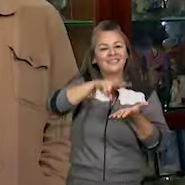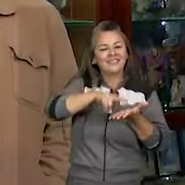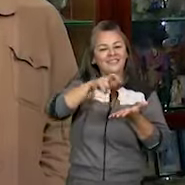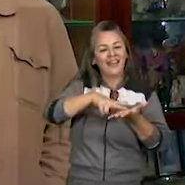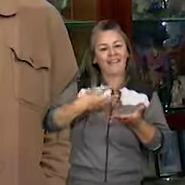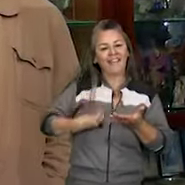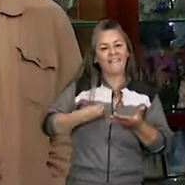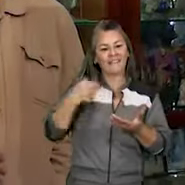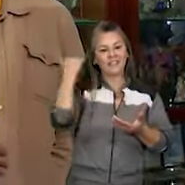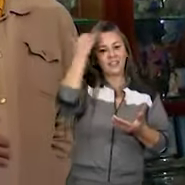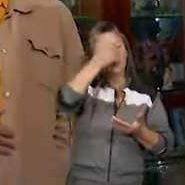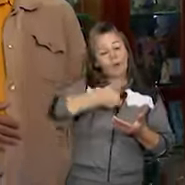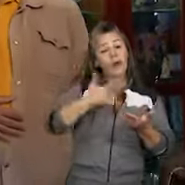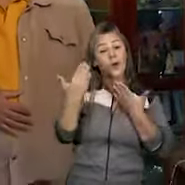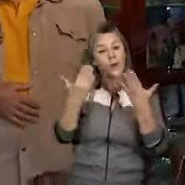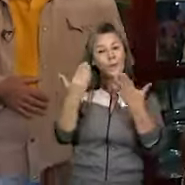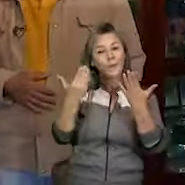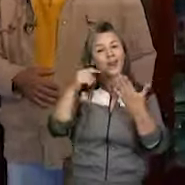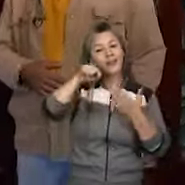Belo Horizonte.